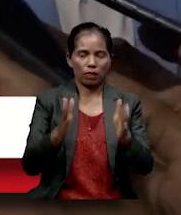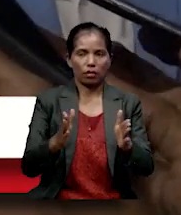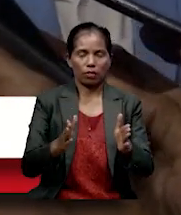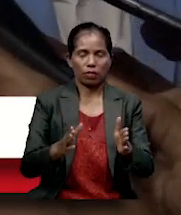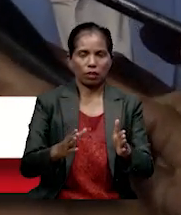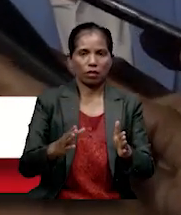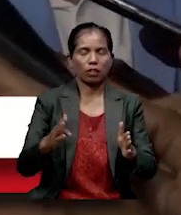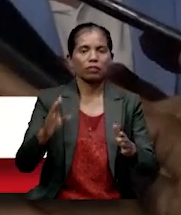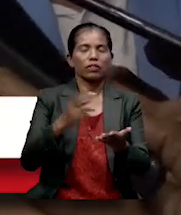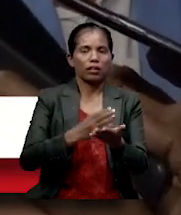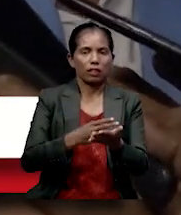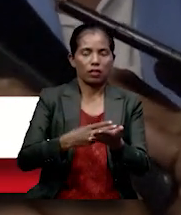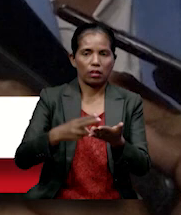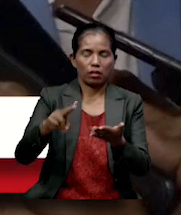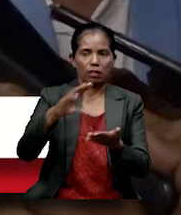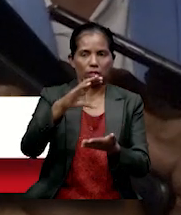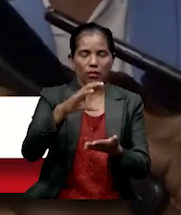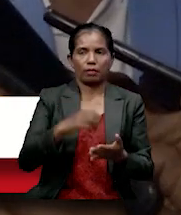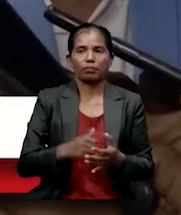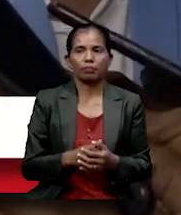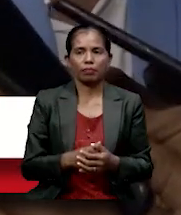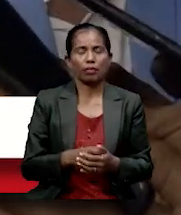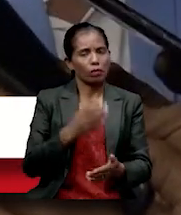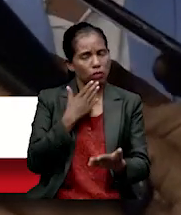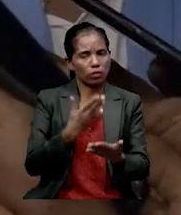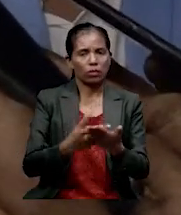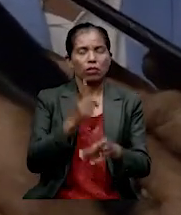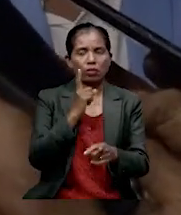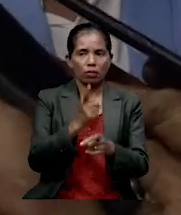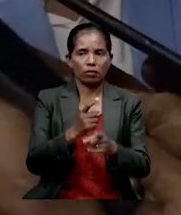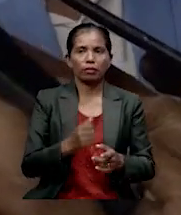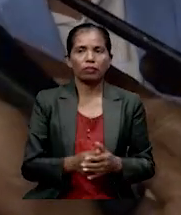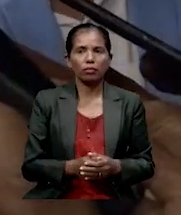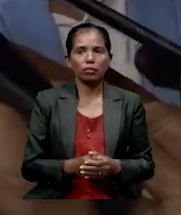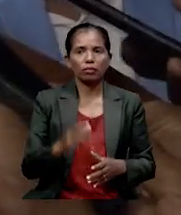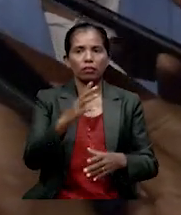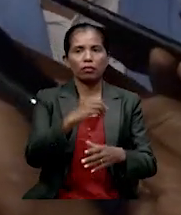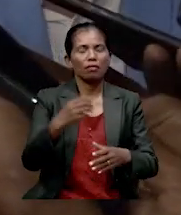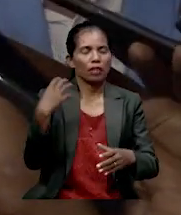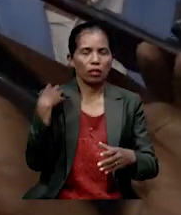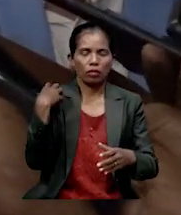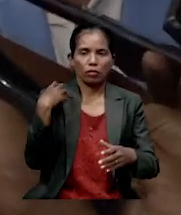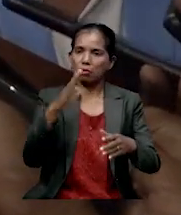Vaticano Santa Sénia. E Dieptevis, além de que edifício bonito, los,